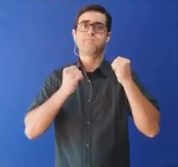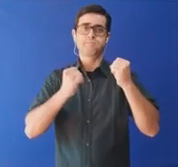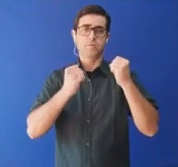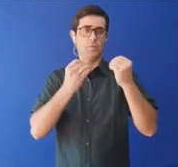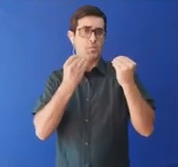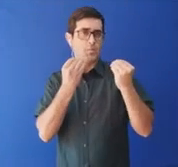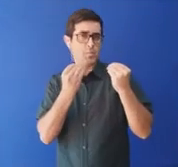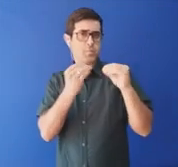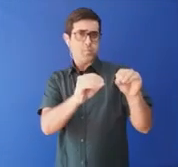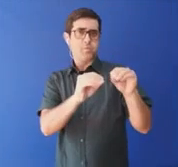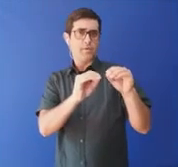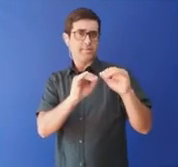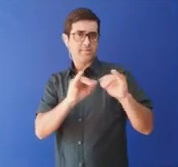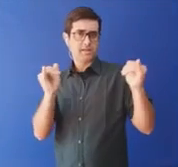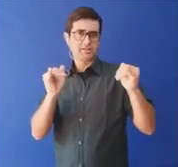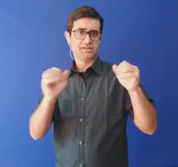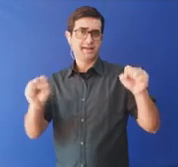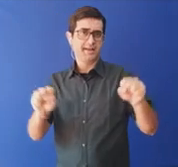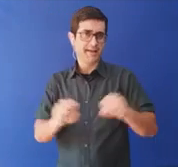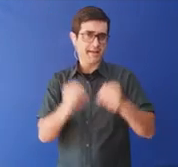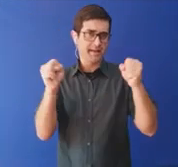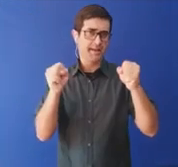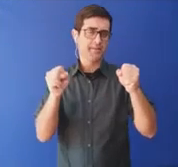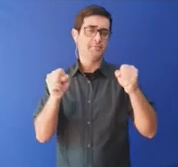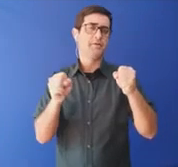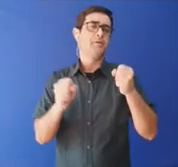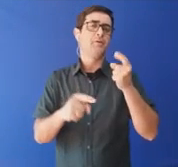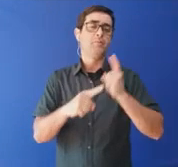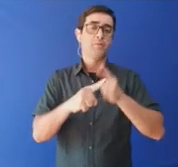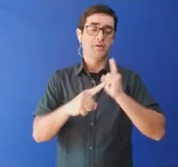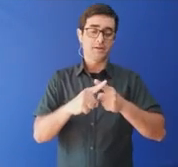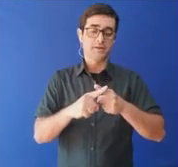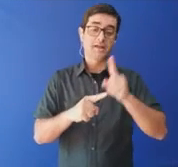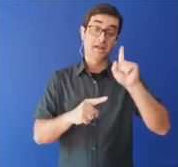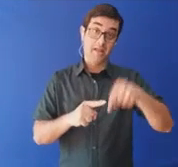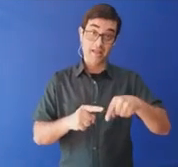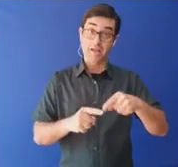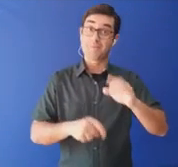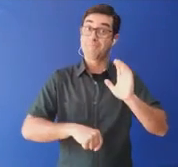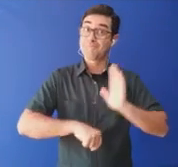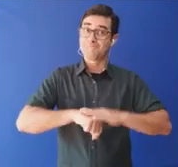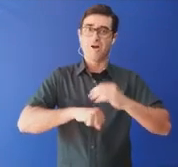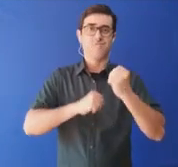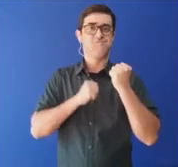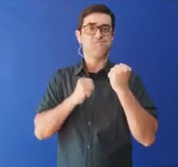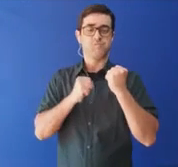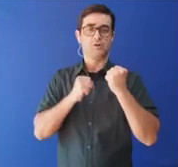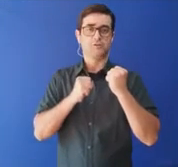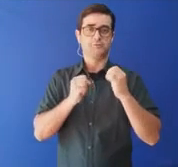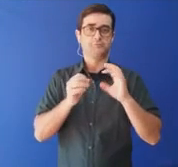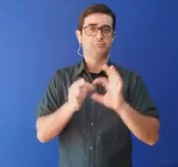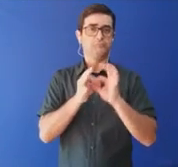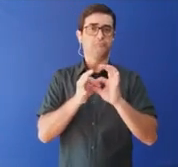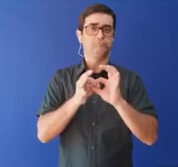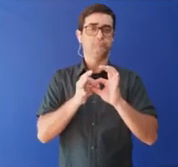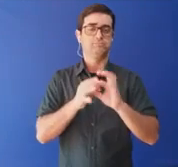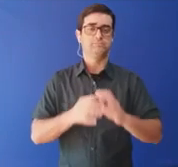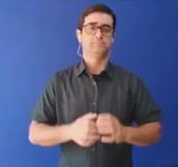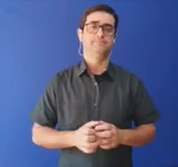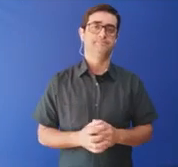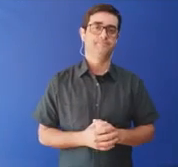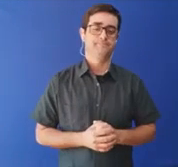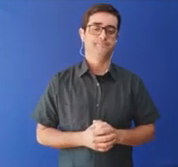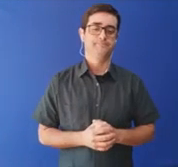força que eu preciso dar para quebrar a ligação, porque ela se torna uma ligação mais resistente.